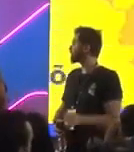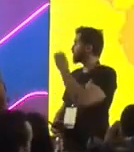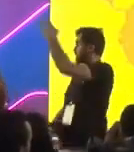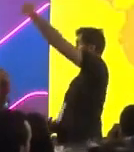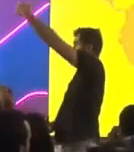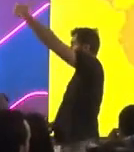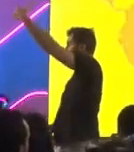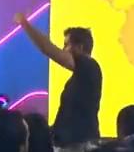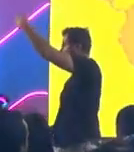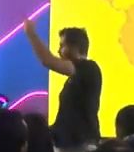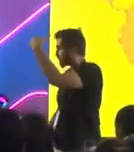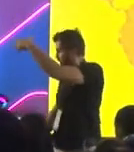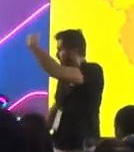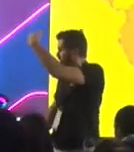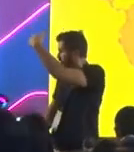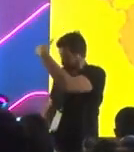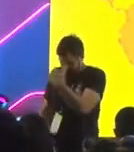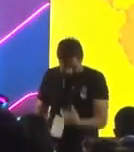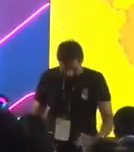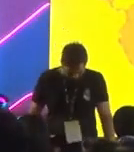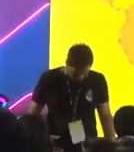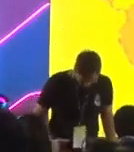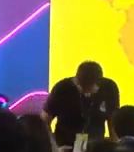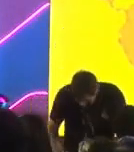CPY. Bom, vamos lá.